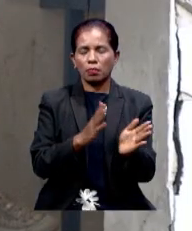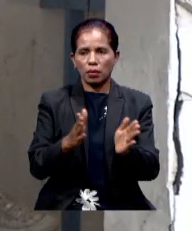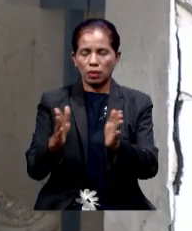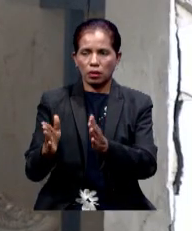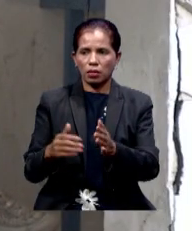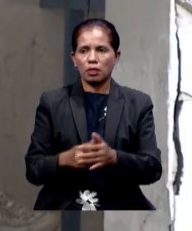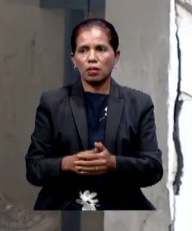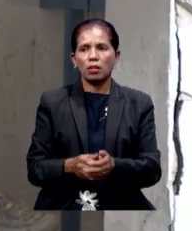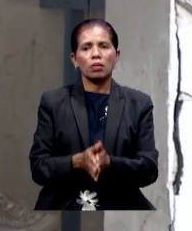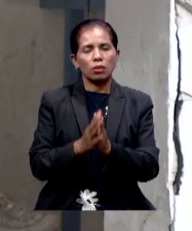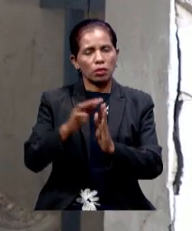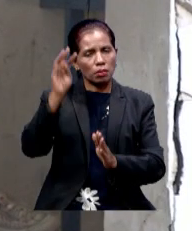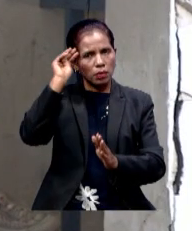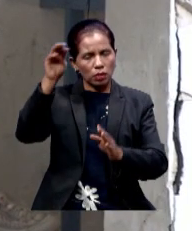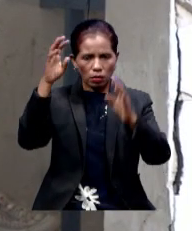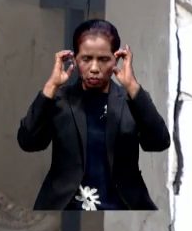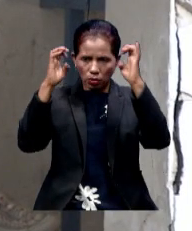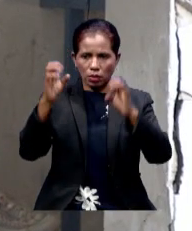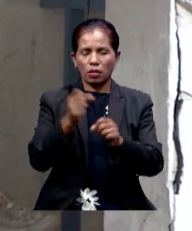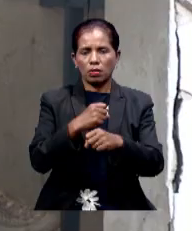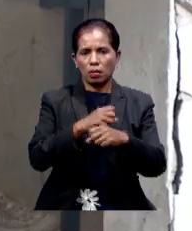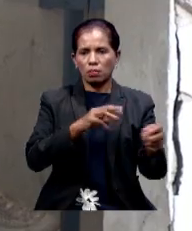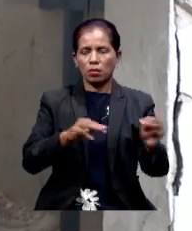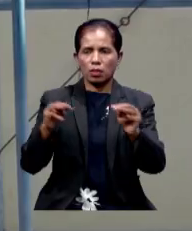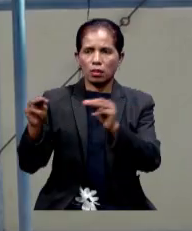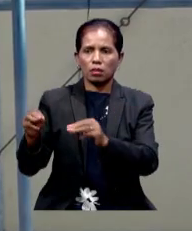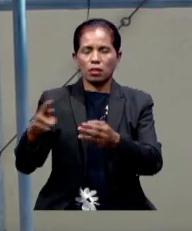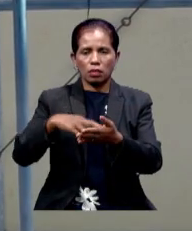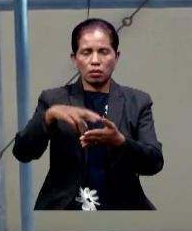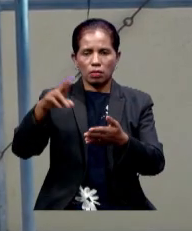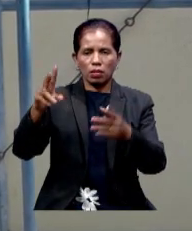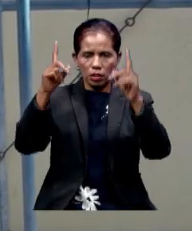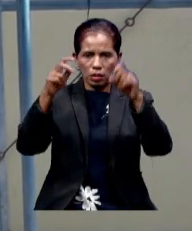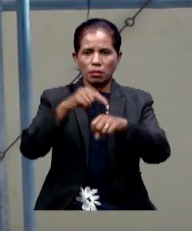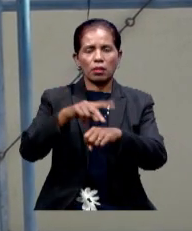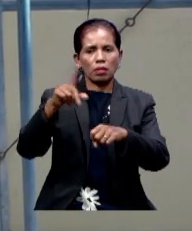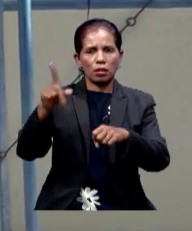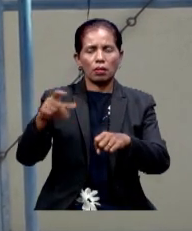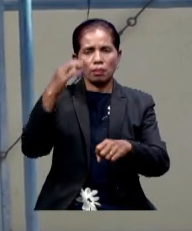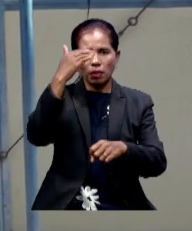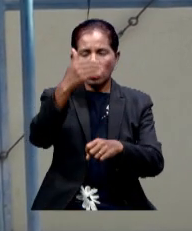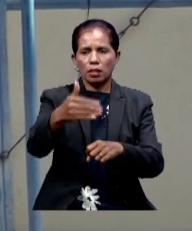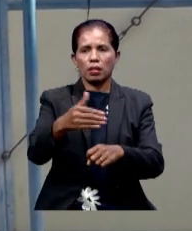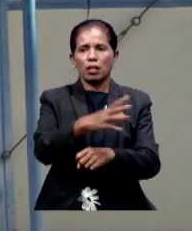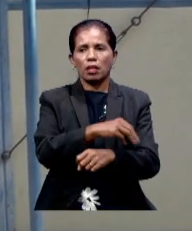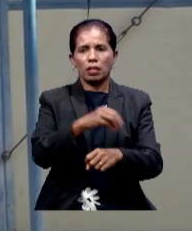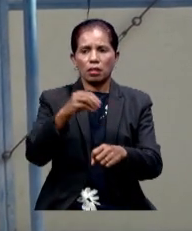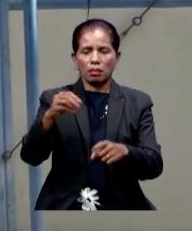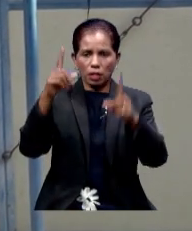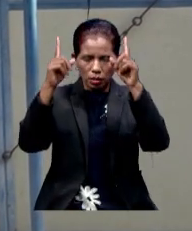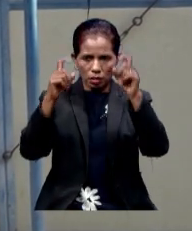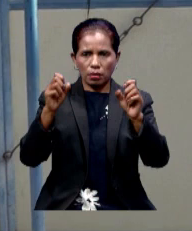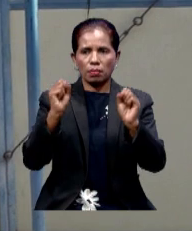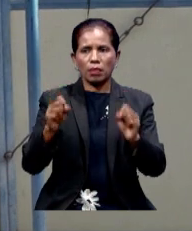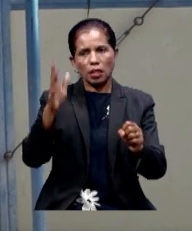docente ne husu ba ministério da educação atu hala mudança ba correção ponto exame nacional no ba ia material exame nian atu nune